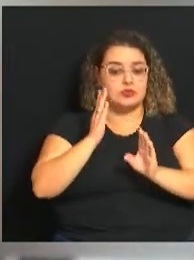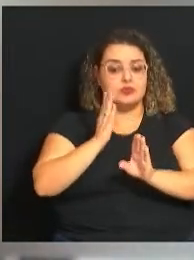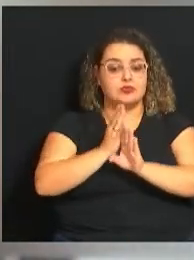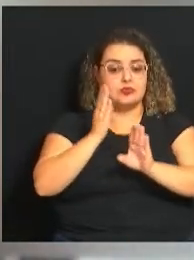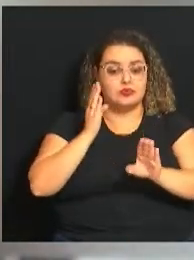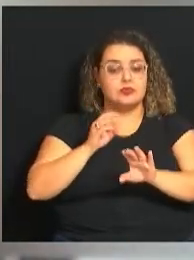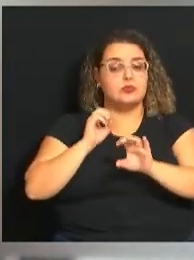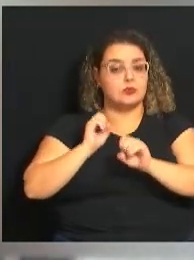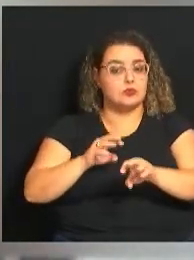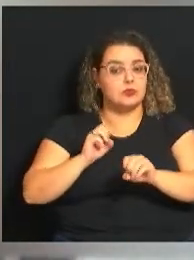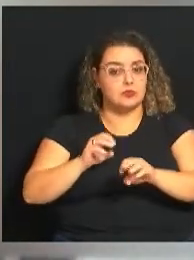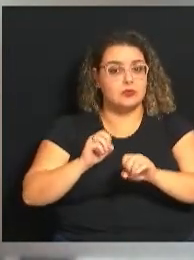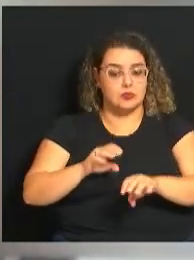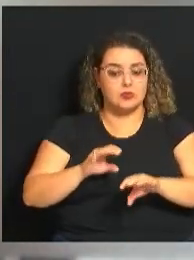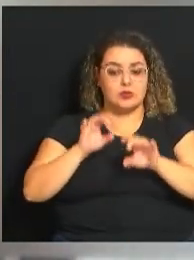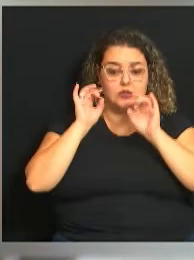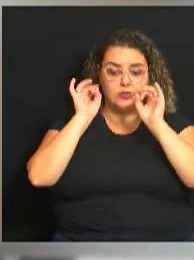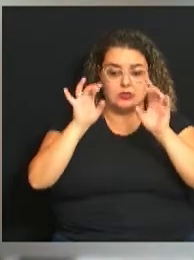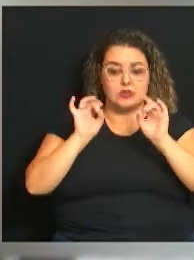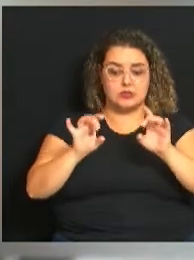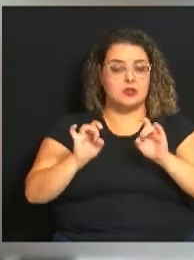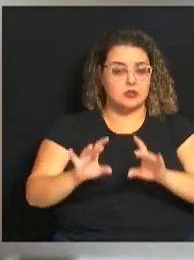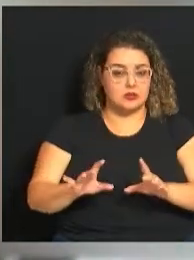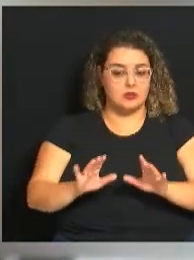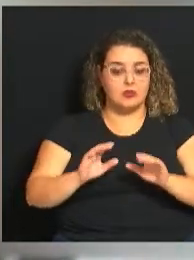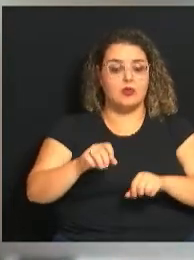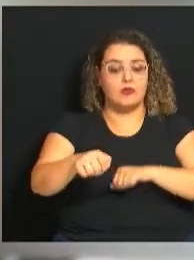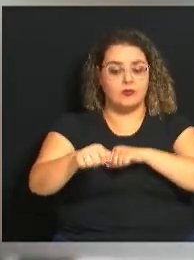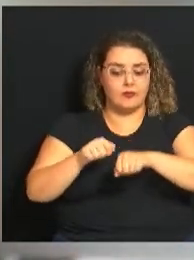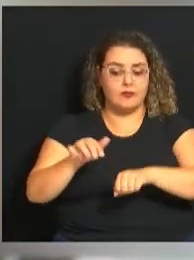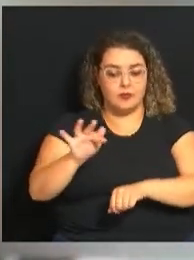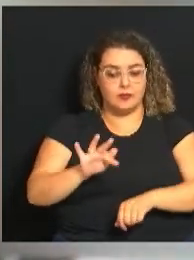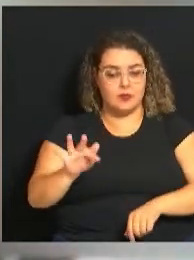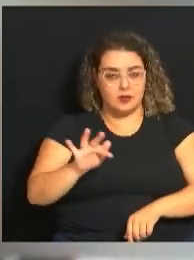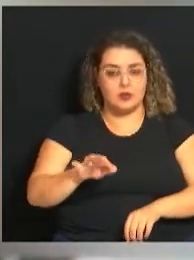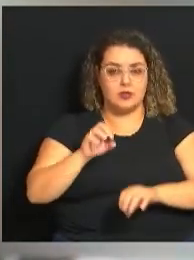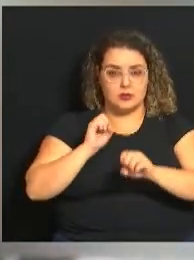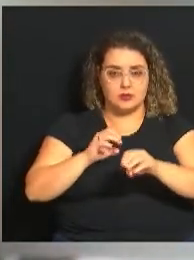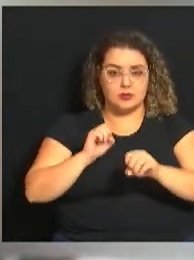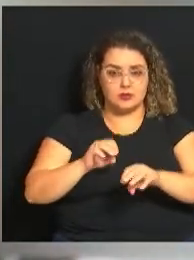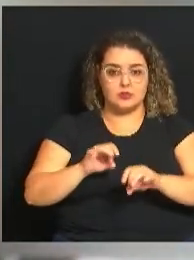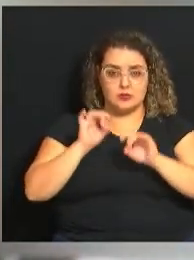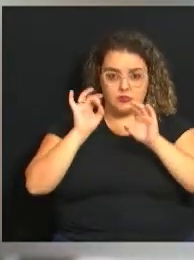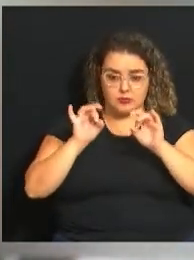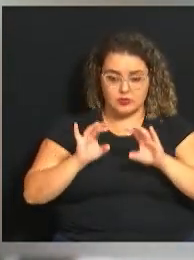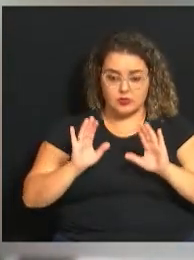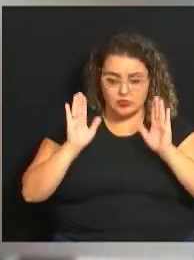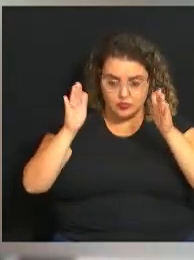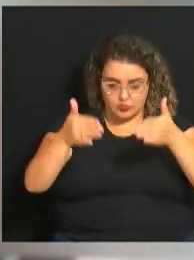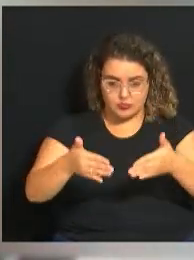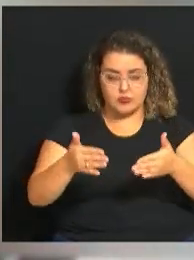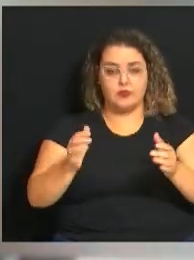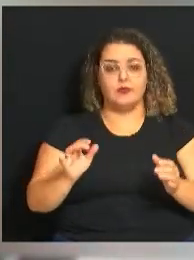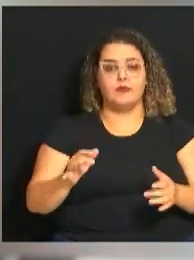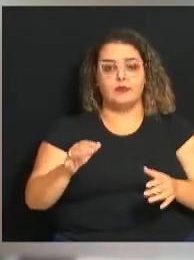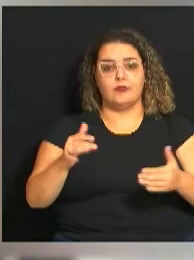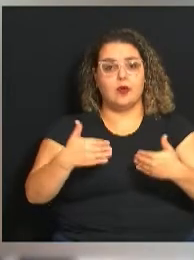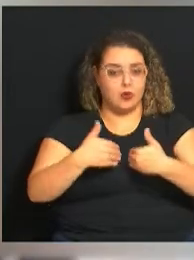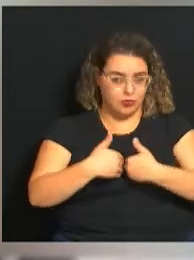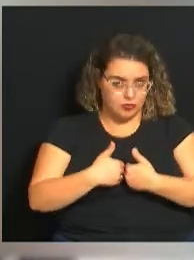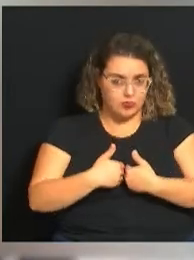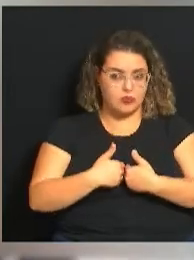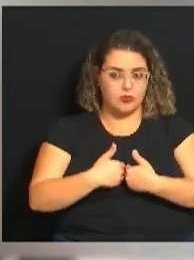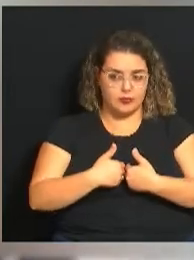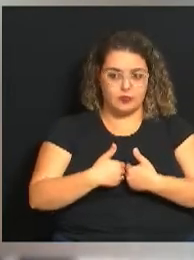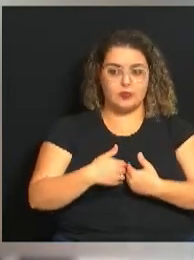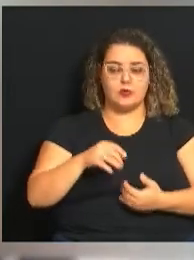educadores de educação especial, né, formados, graduados em educação especial, já assim, tendo em vista